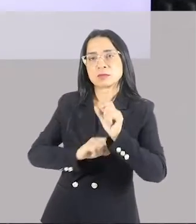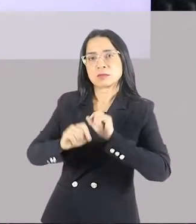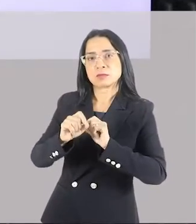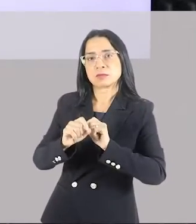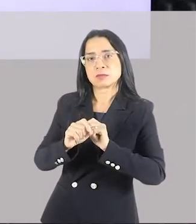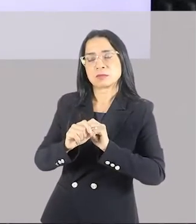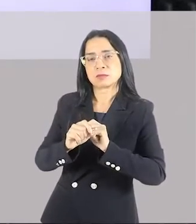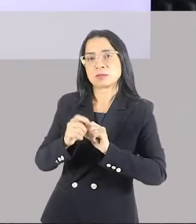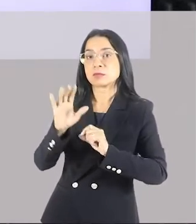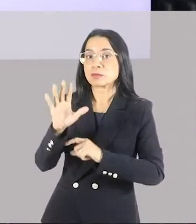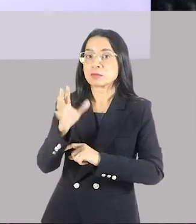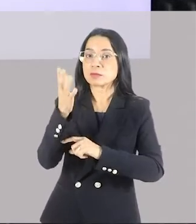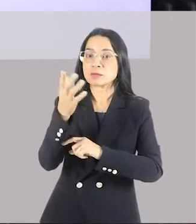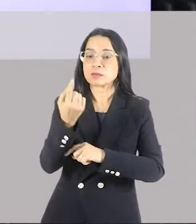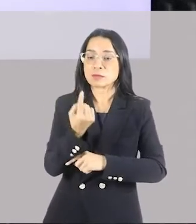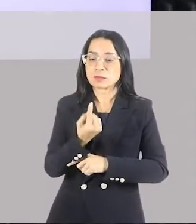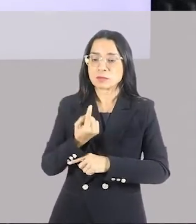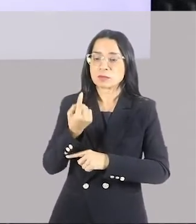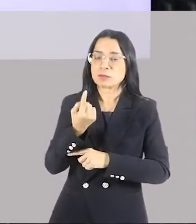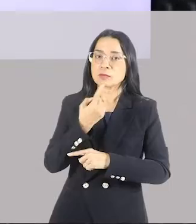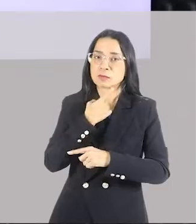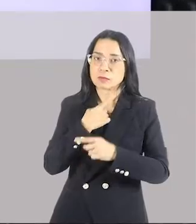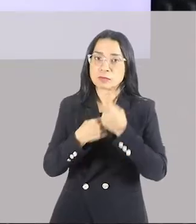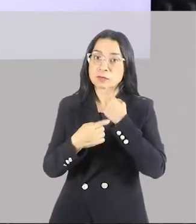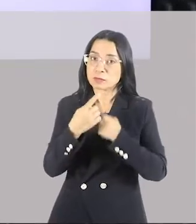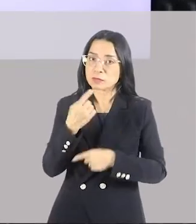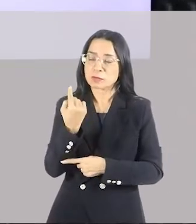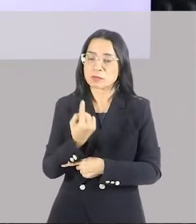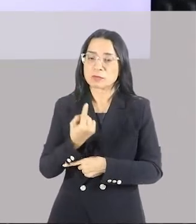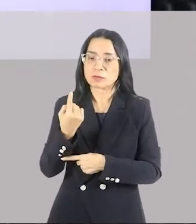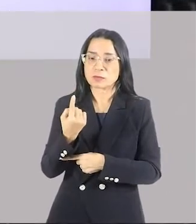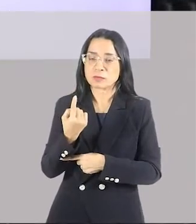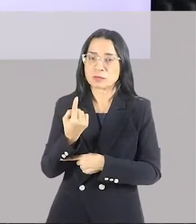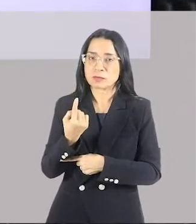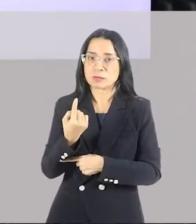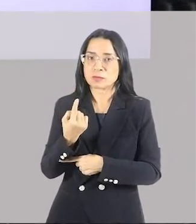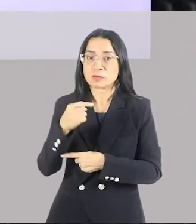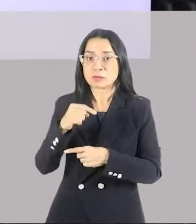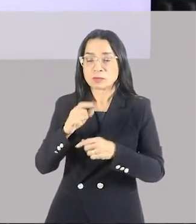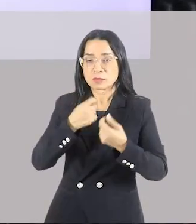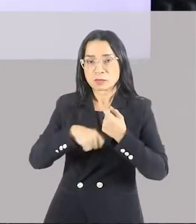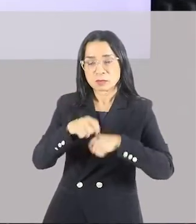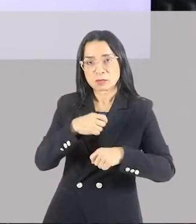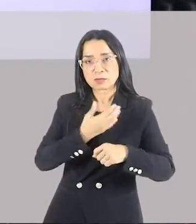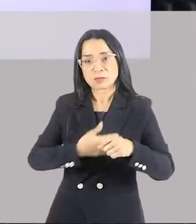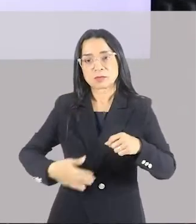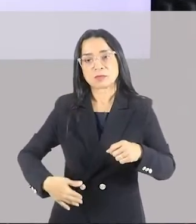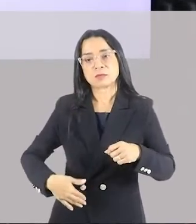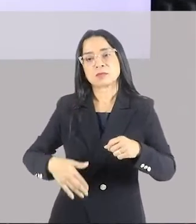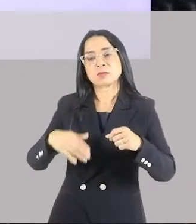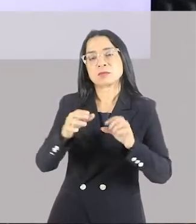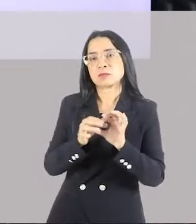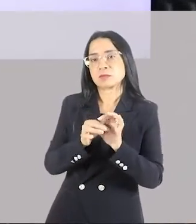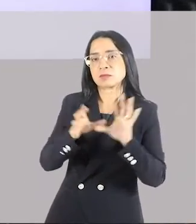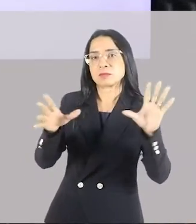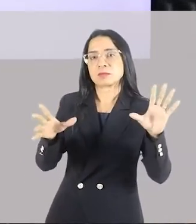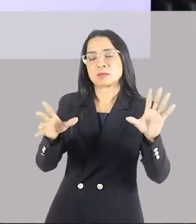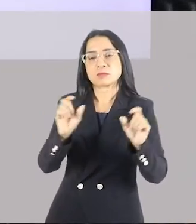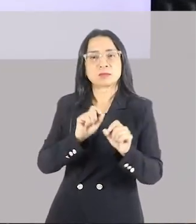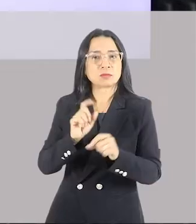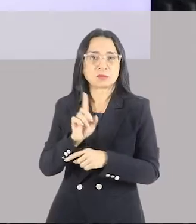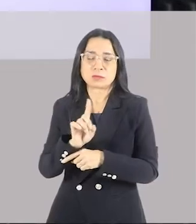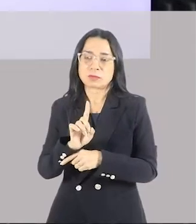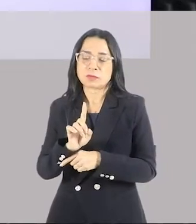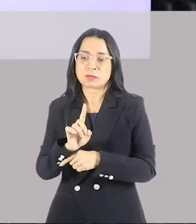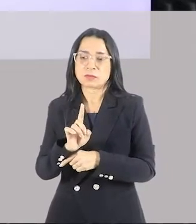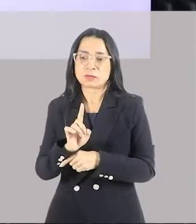forma unilateral. A administração pública, aqui a gente não fala mais de contrato, a administração pública autoriza ou